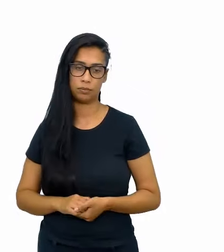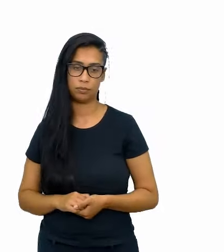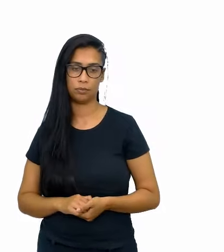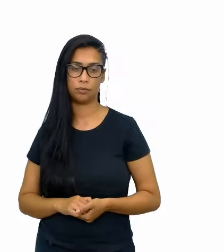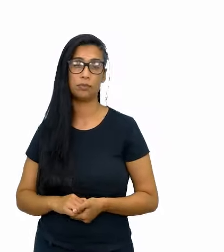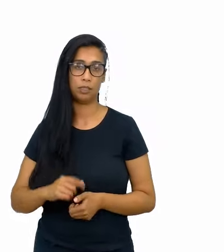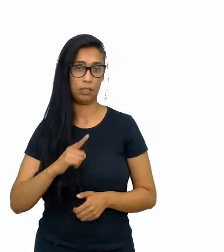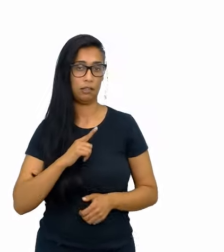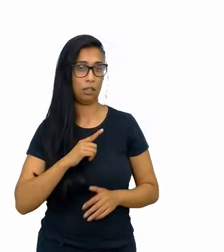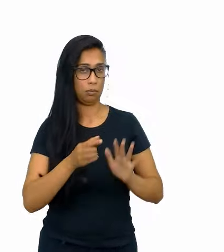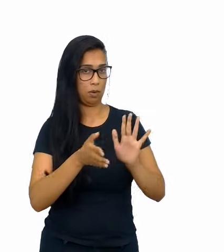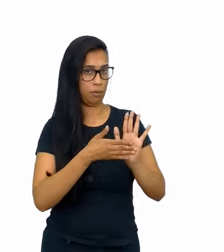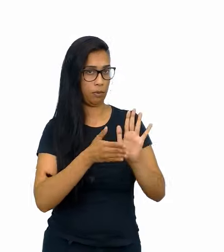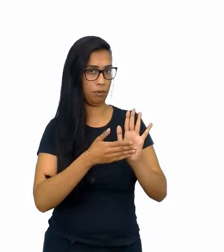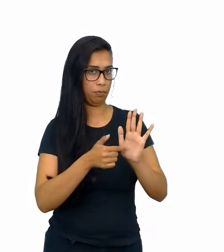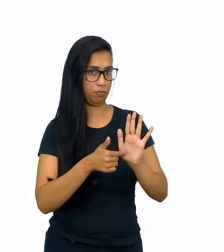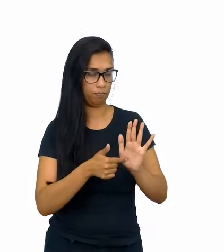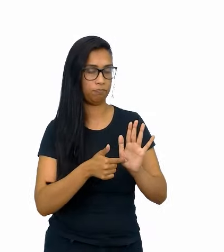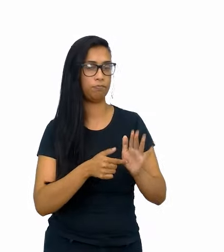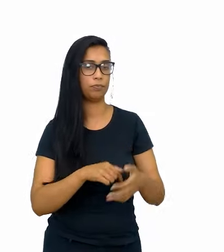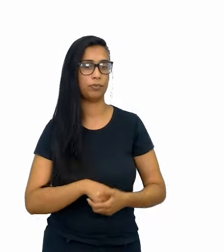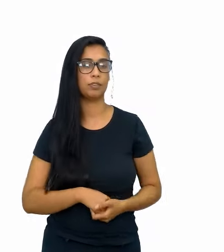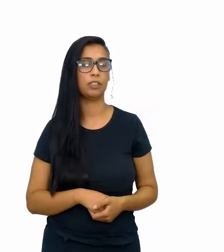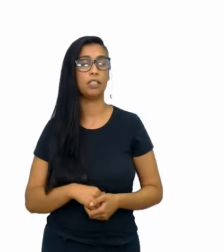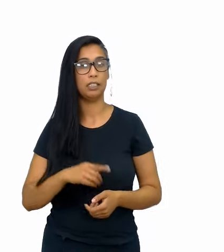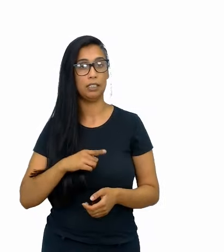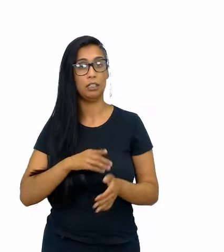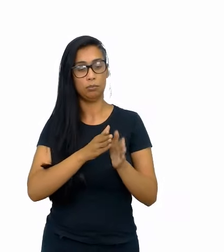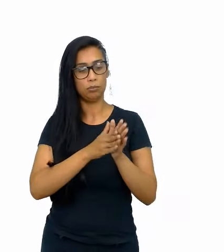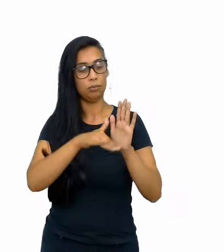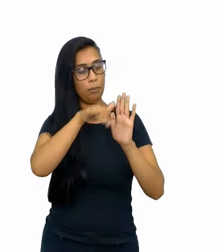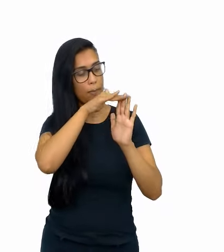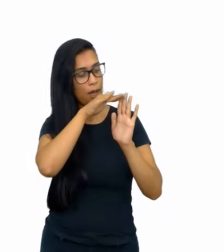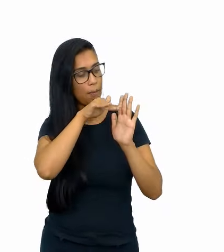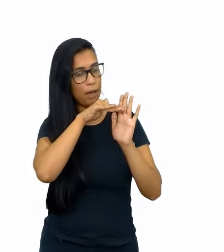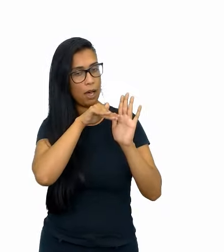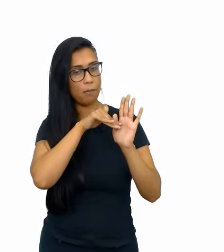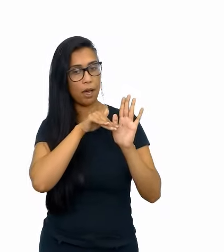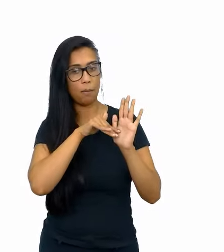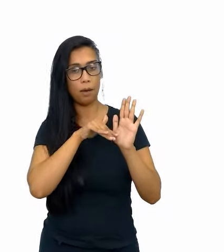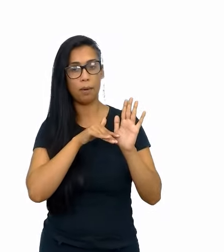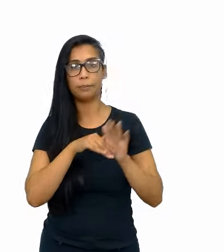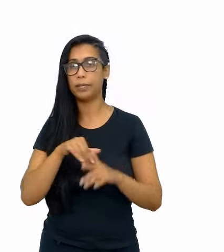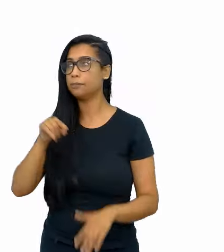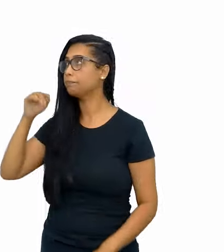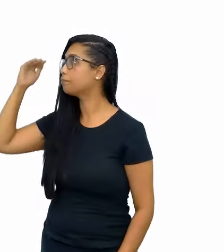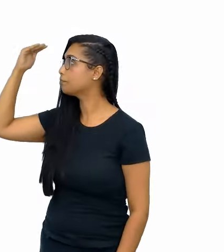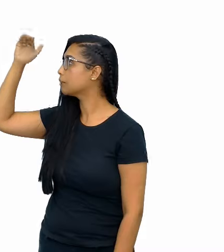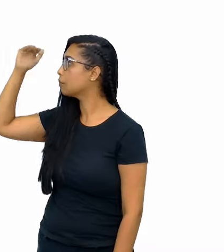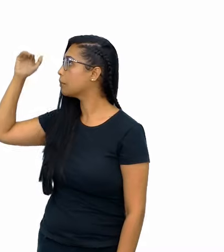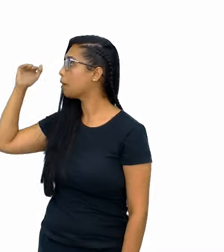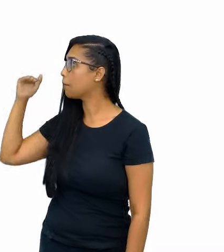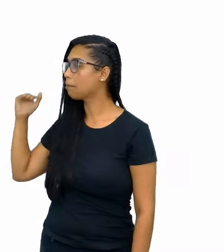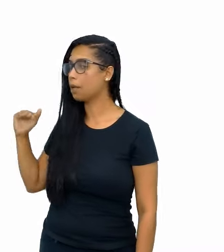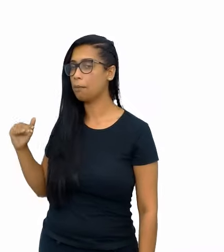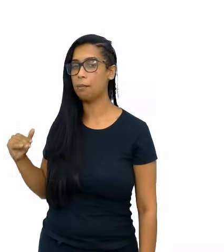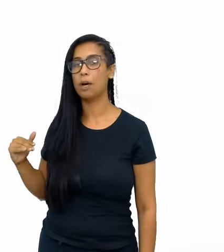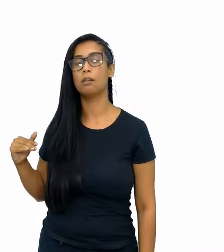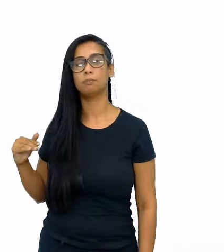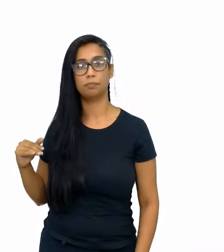proposta. Então, a sequência, ela contempla esses relatos e ela propõe um movimento